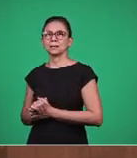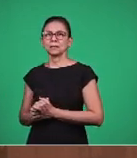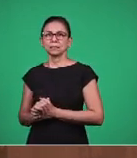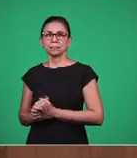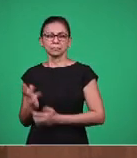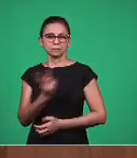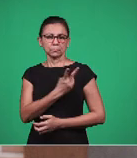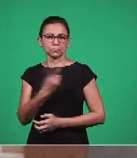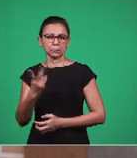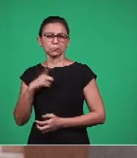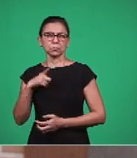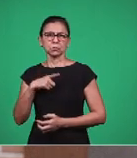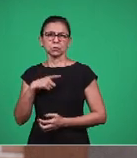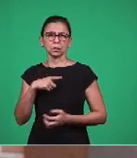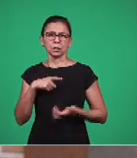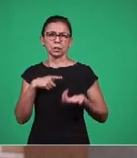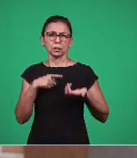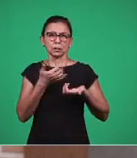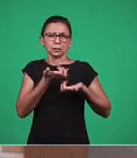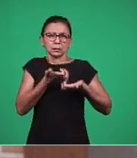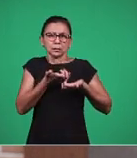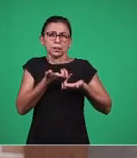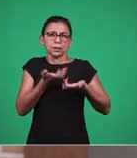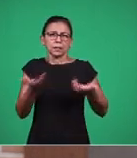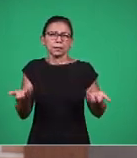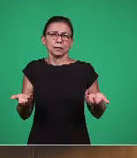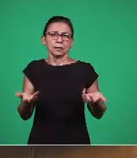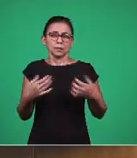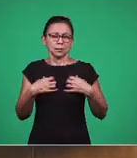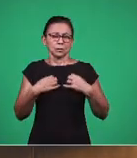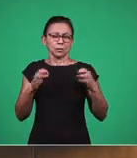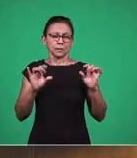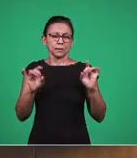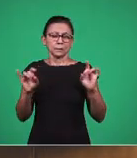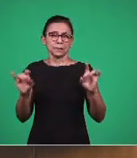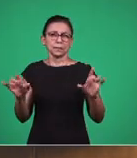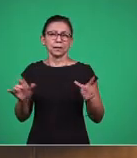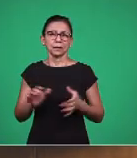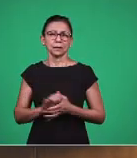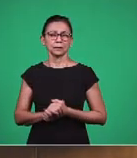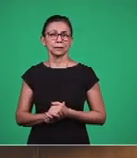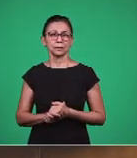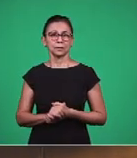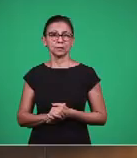maravilha. Inclusive, elas usavam a expressão, o meu Senhor.